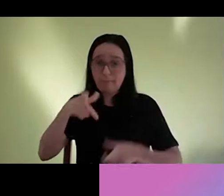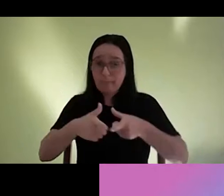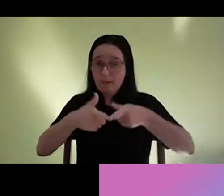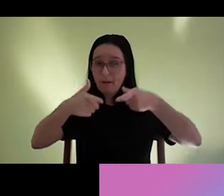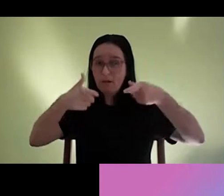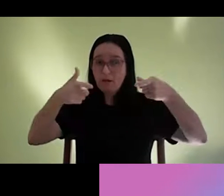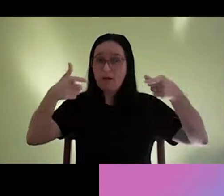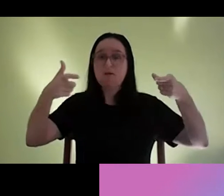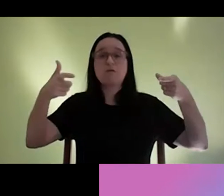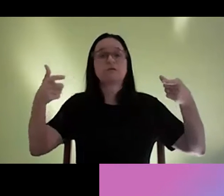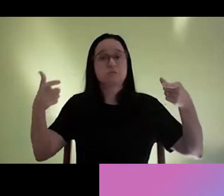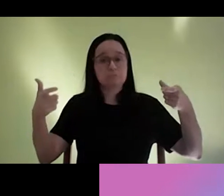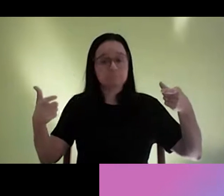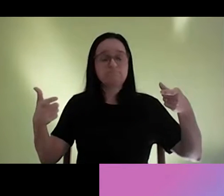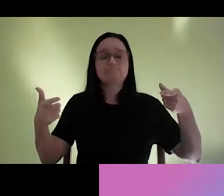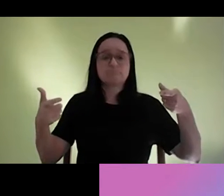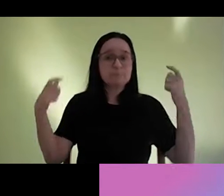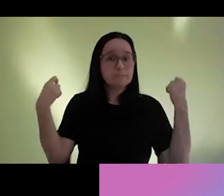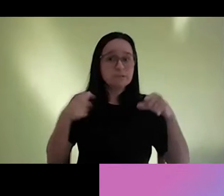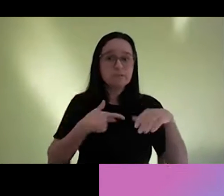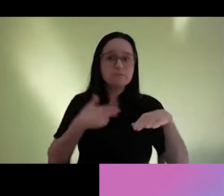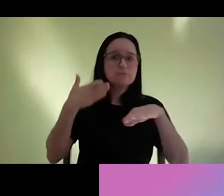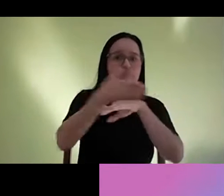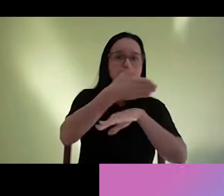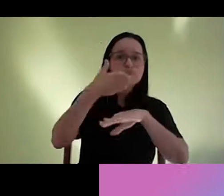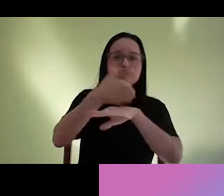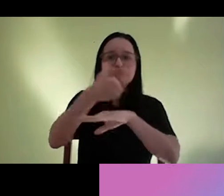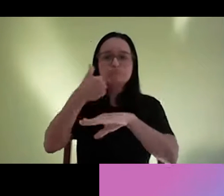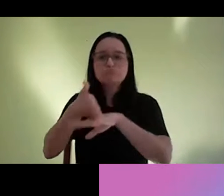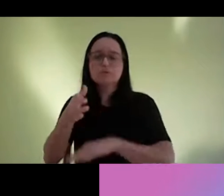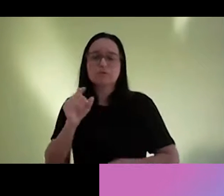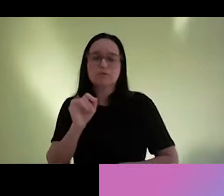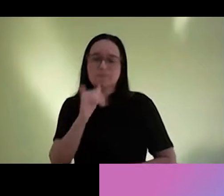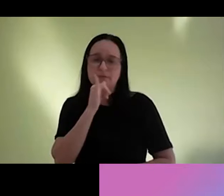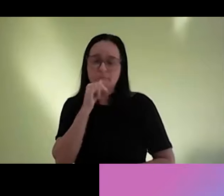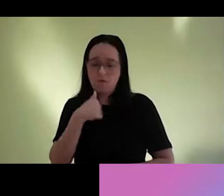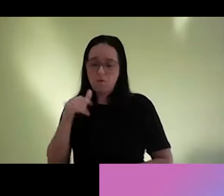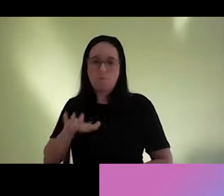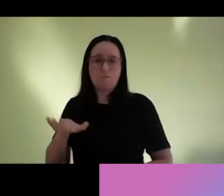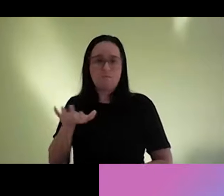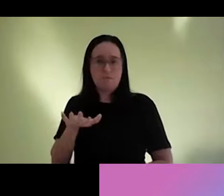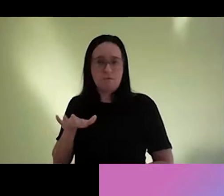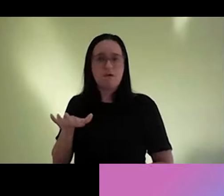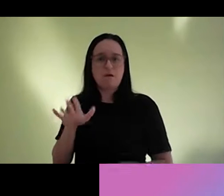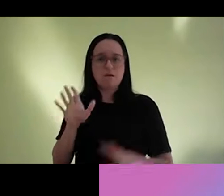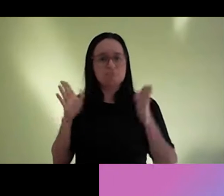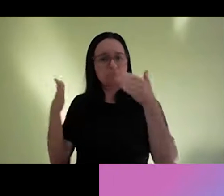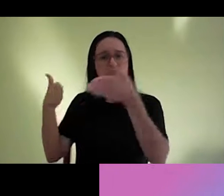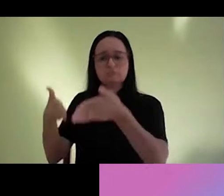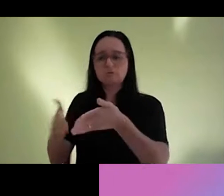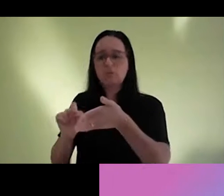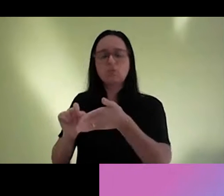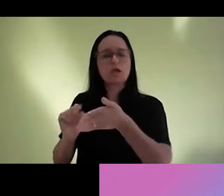né que precisa que você tenha as áreas que te apoia então eu tenho a área onde eu estou que o foco são as